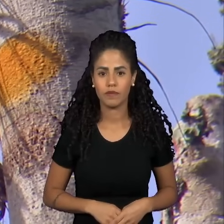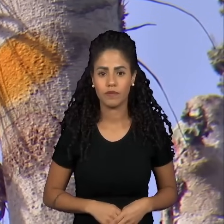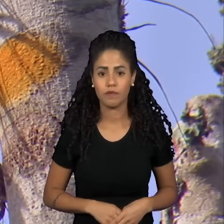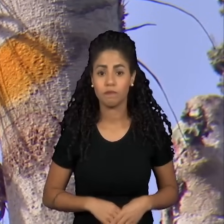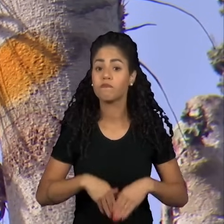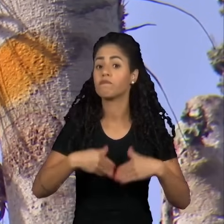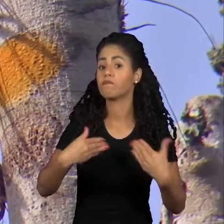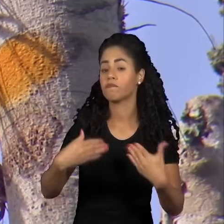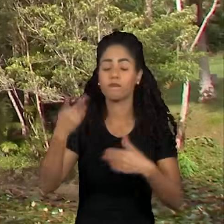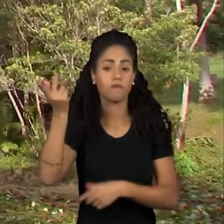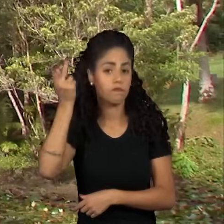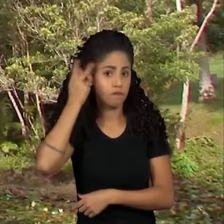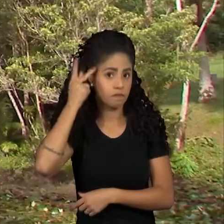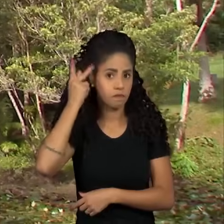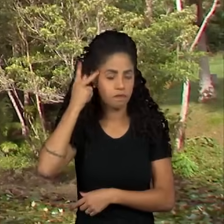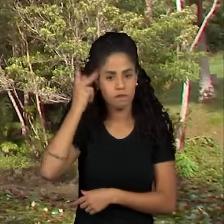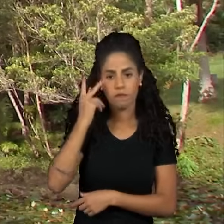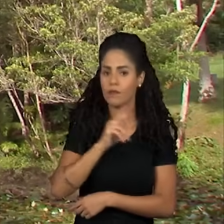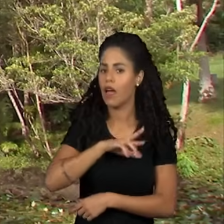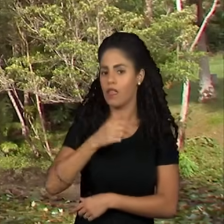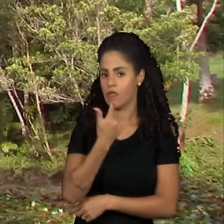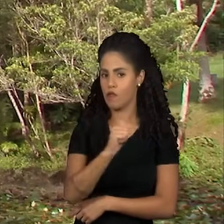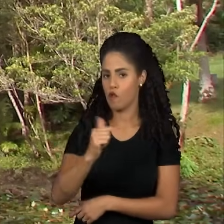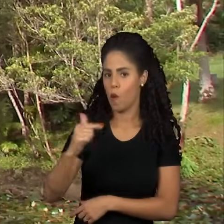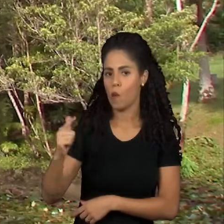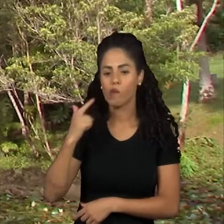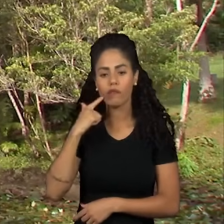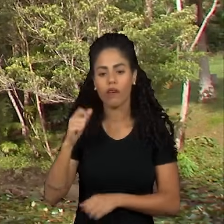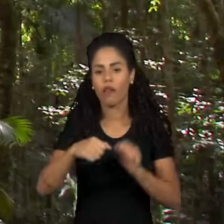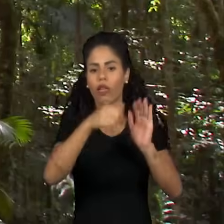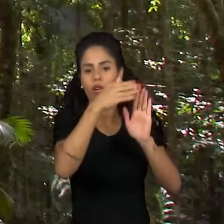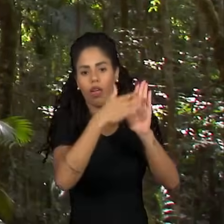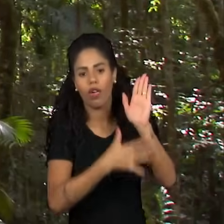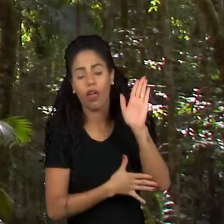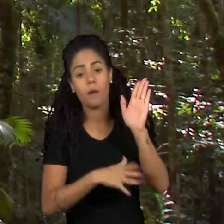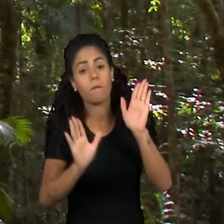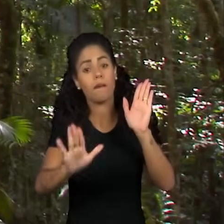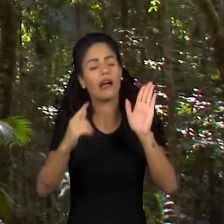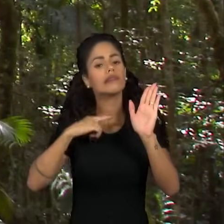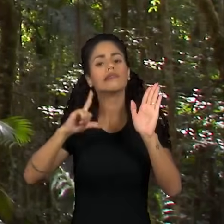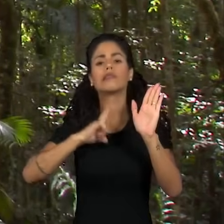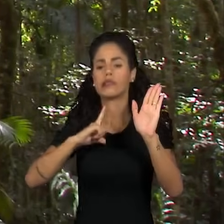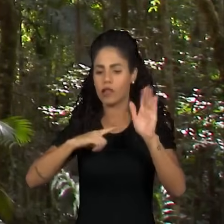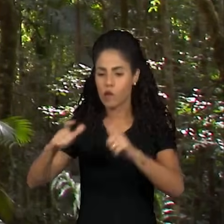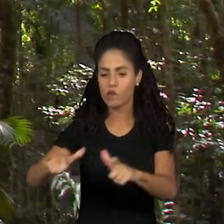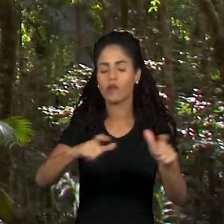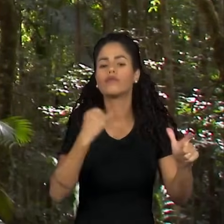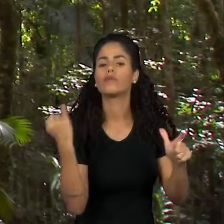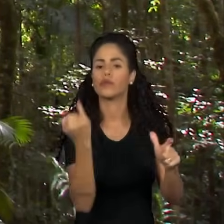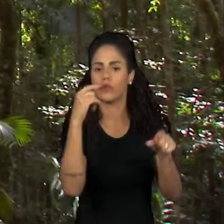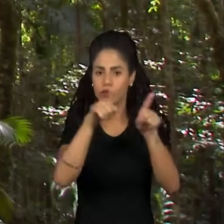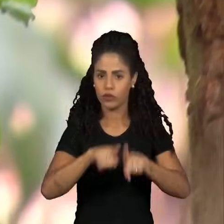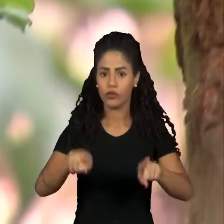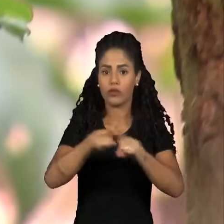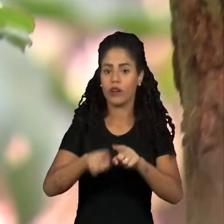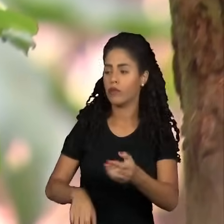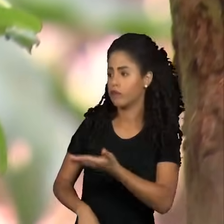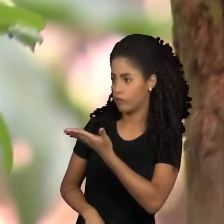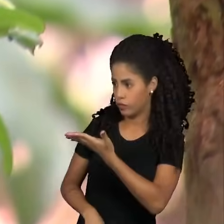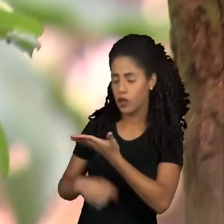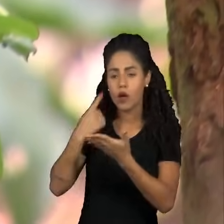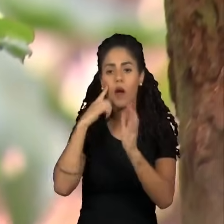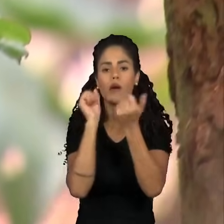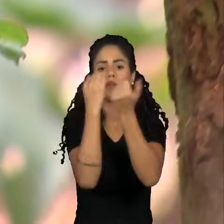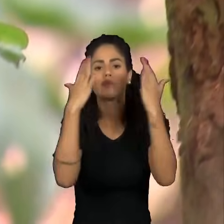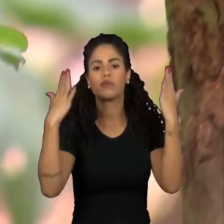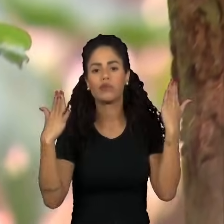Já o estado de São Paulo não ocupa uma posição tão boa na lista, mas tem áreas importantes, como o Refúgio de Vida